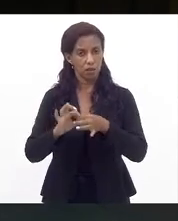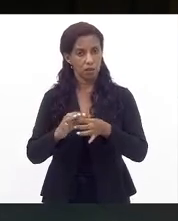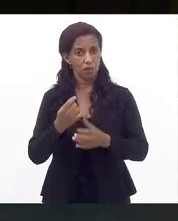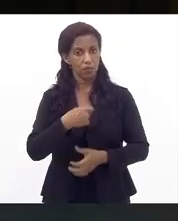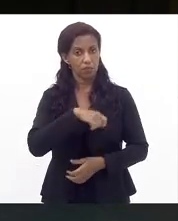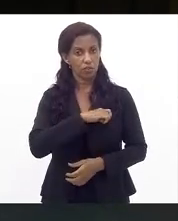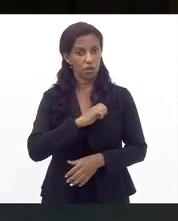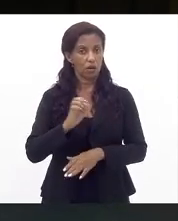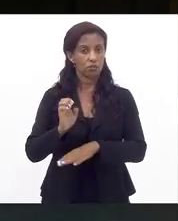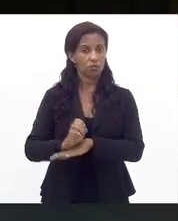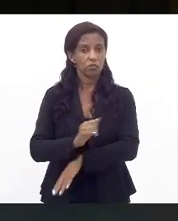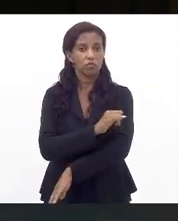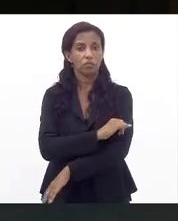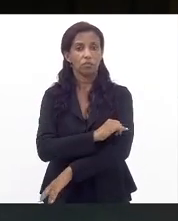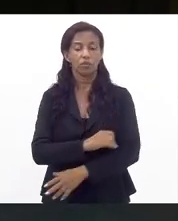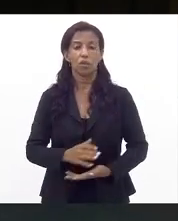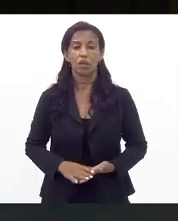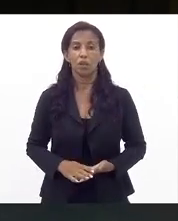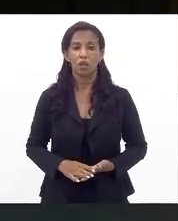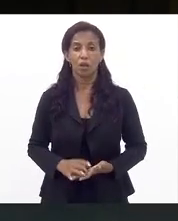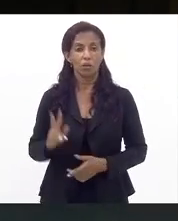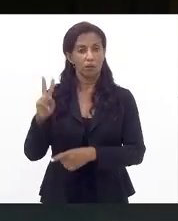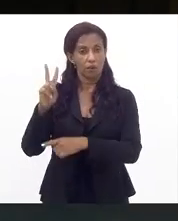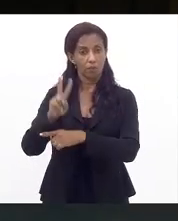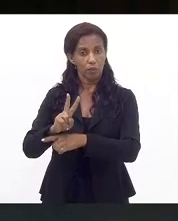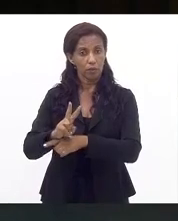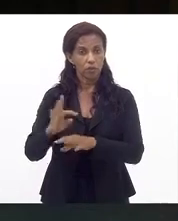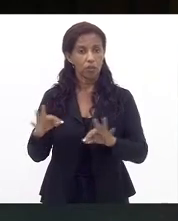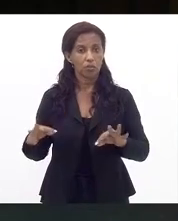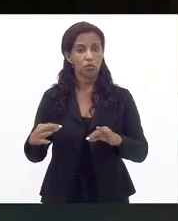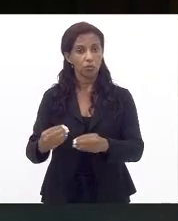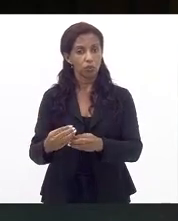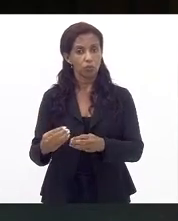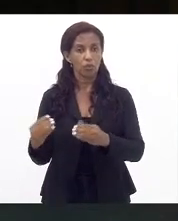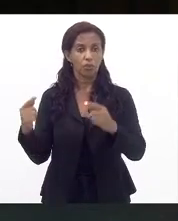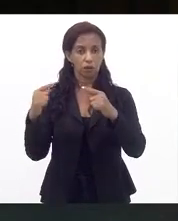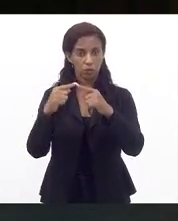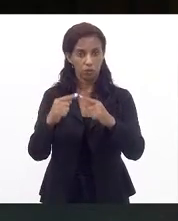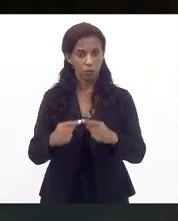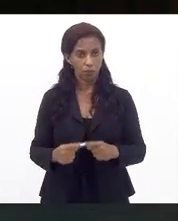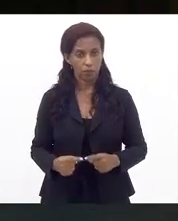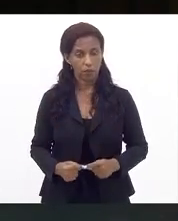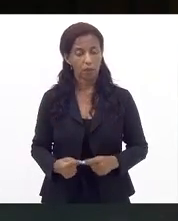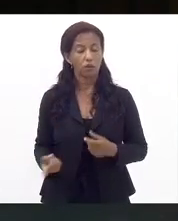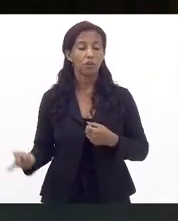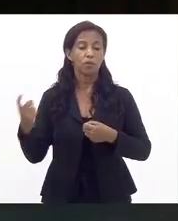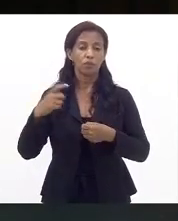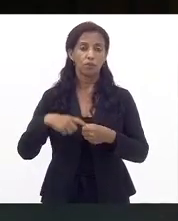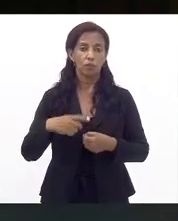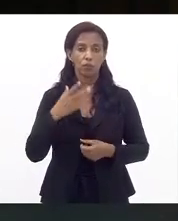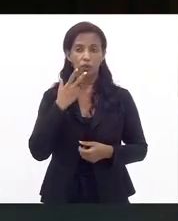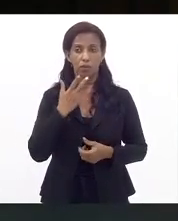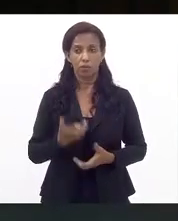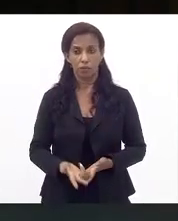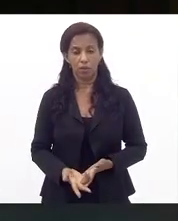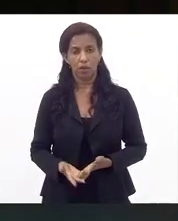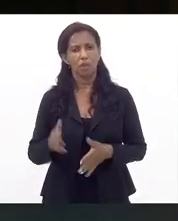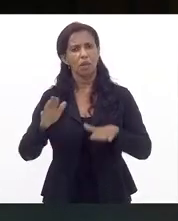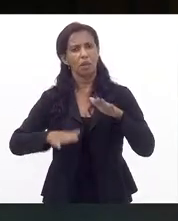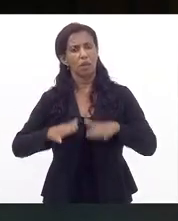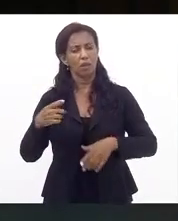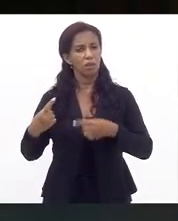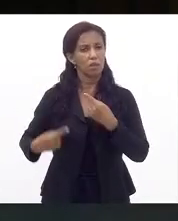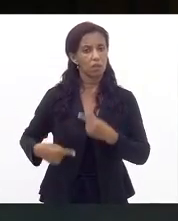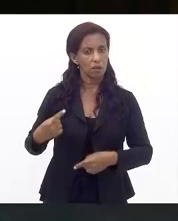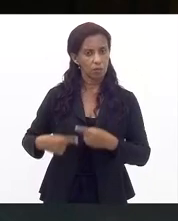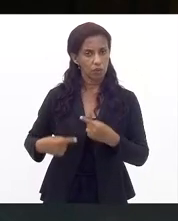regime de apuração do saldo de Janeiro é o que defender a tudo aquilo que está sendo acordado e eu volto a dizer ainda que